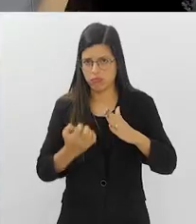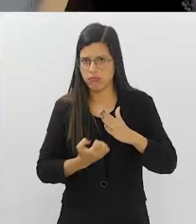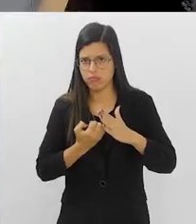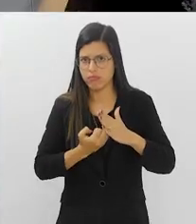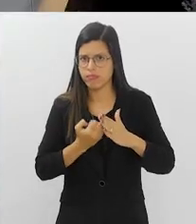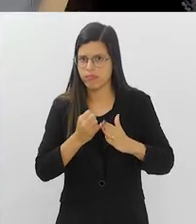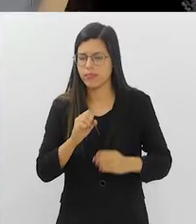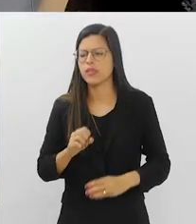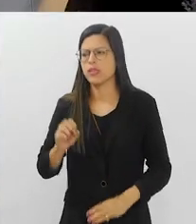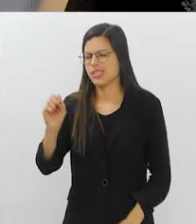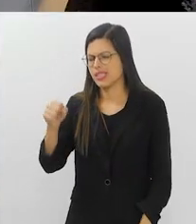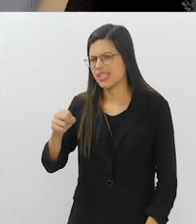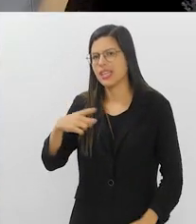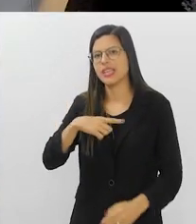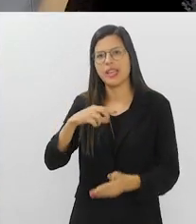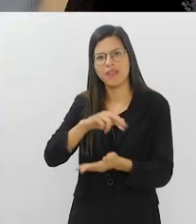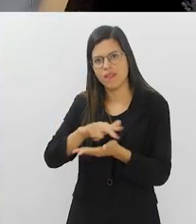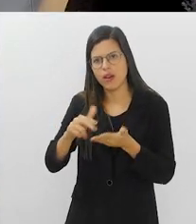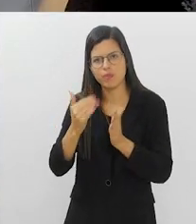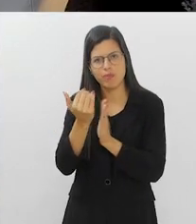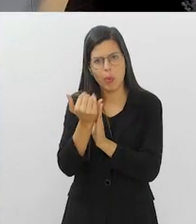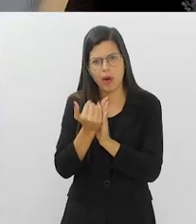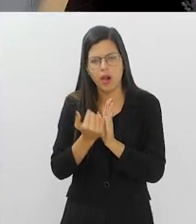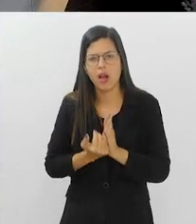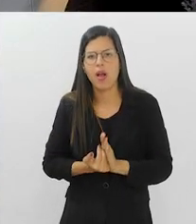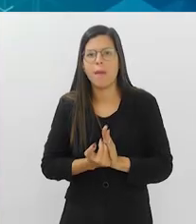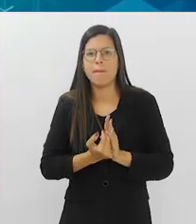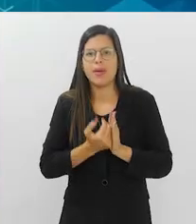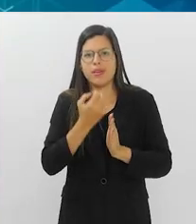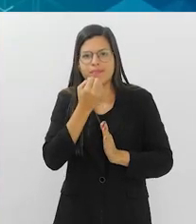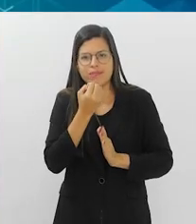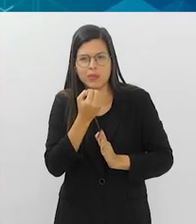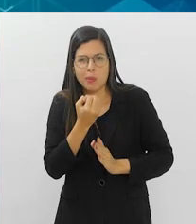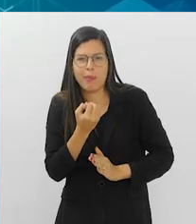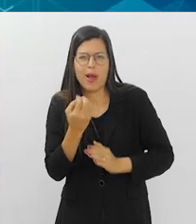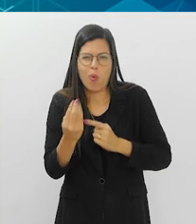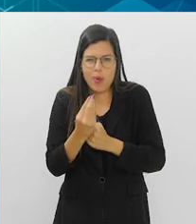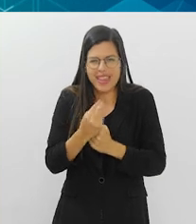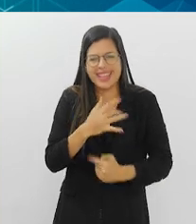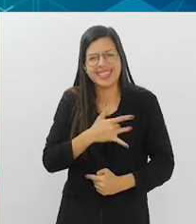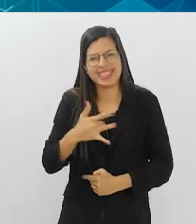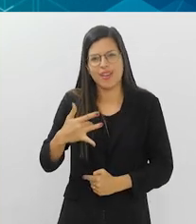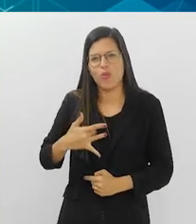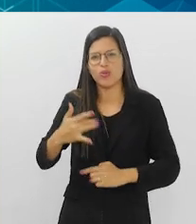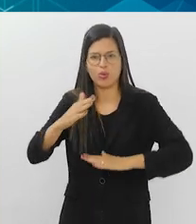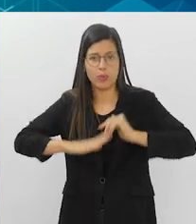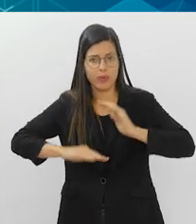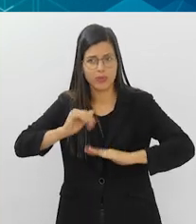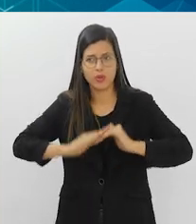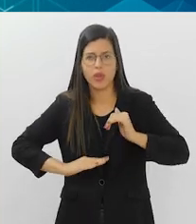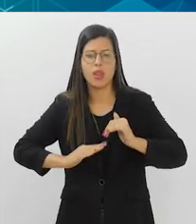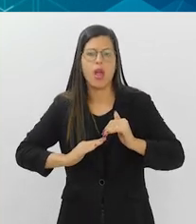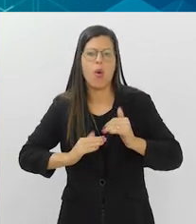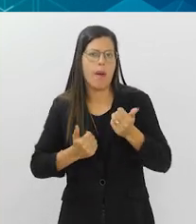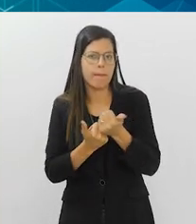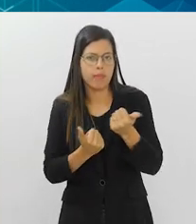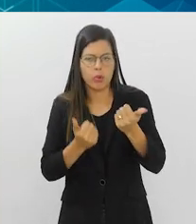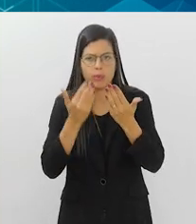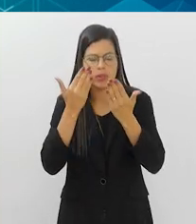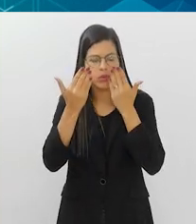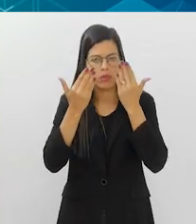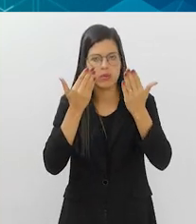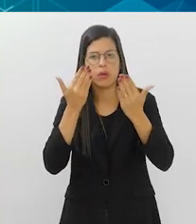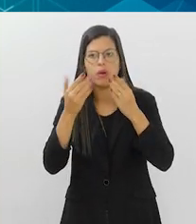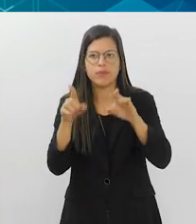empresa, né? Sim, tem vários programas de bem-estar que podem ser implementados para cuidar da saúde desse colaborador como um todo, seja o apoio